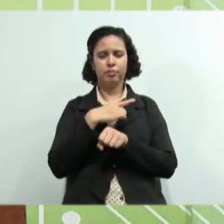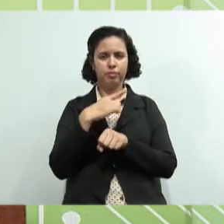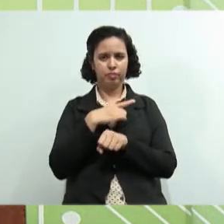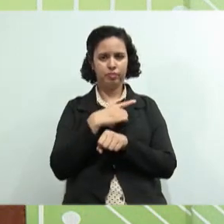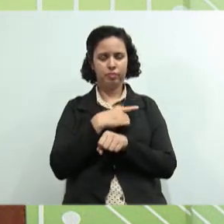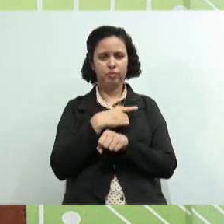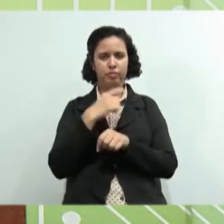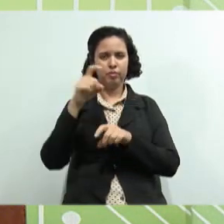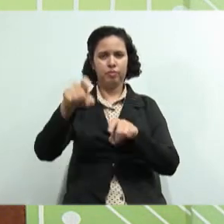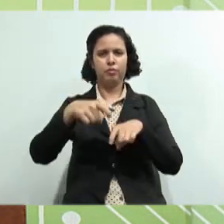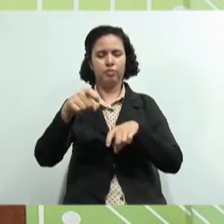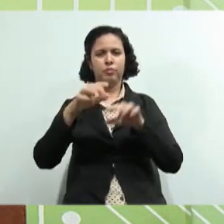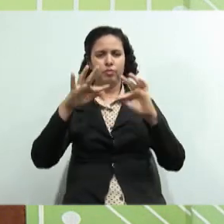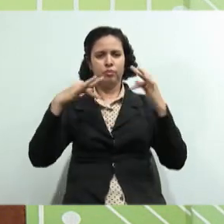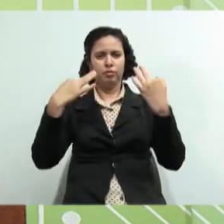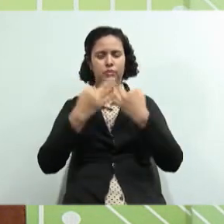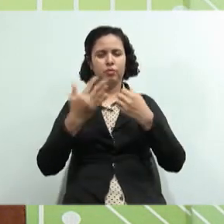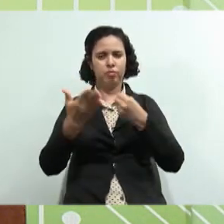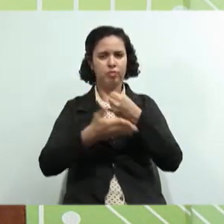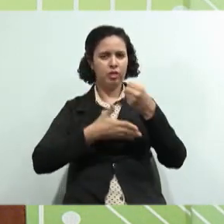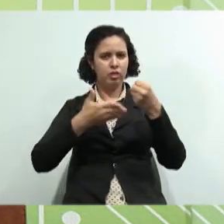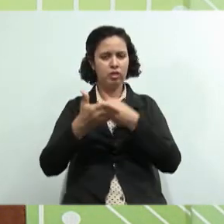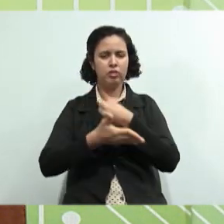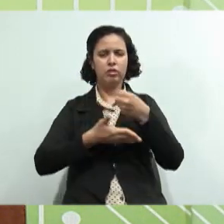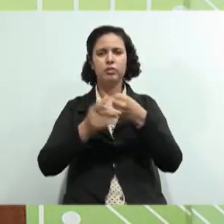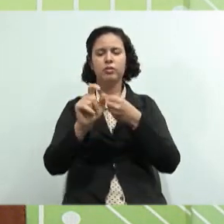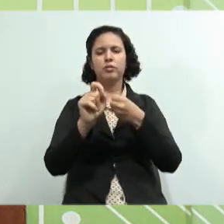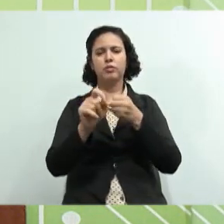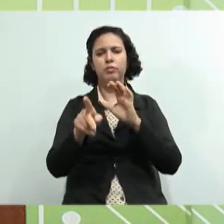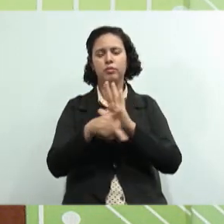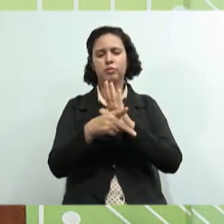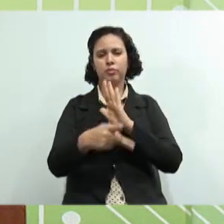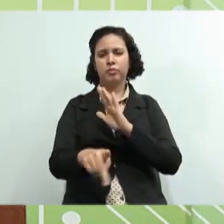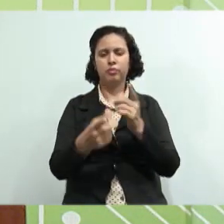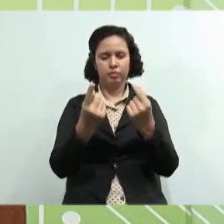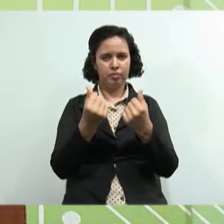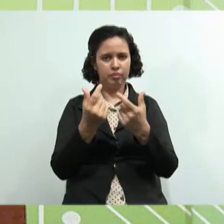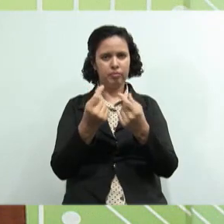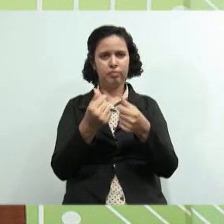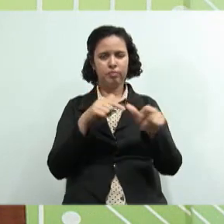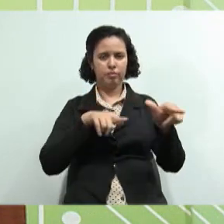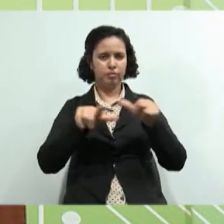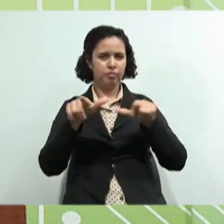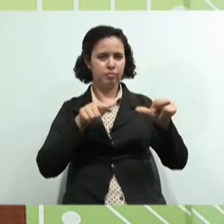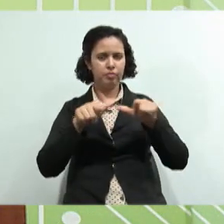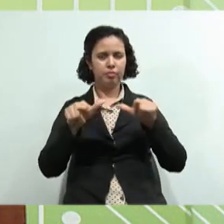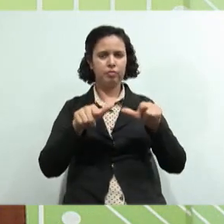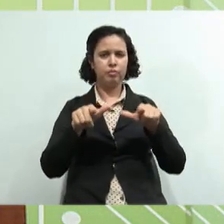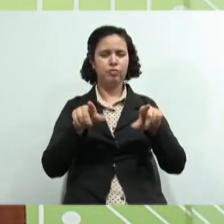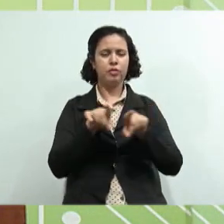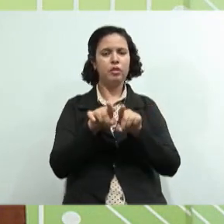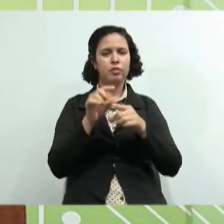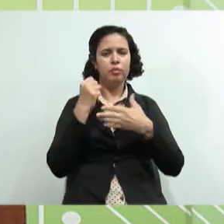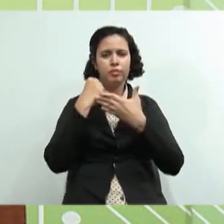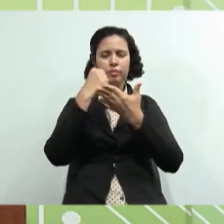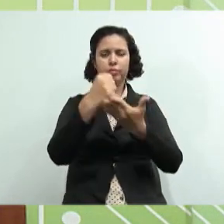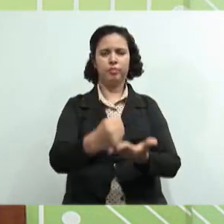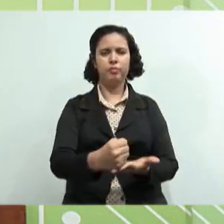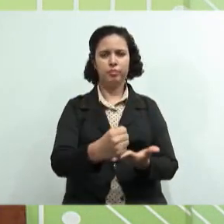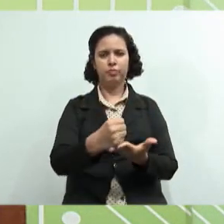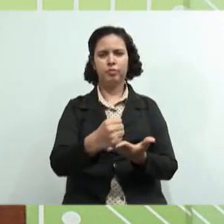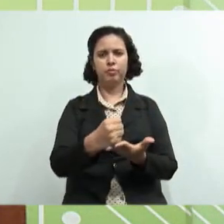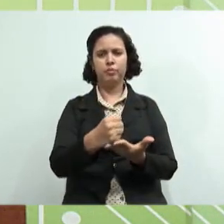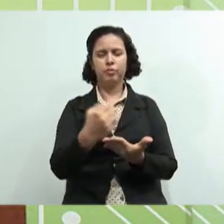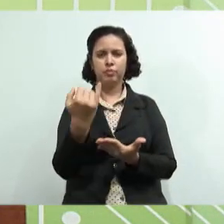das bases de geradora de renda e emprego para um número muito grande de pessoas. E a gente tem trazido aqui nessa aula